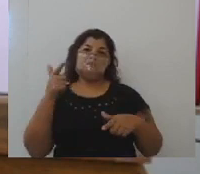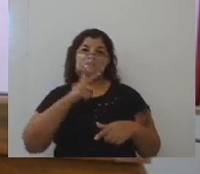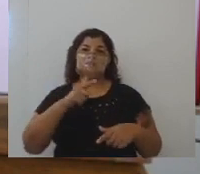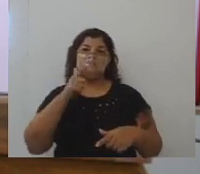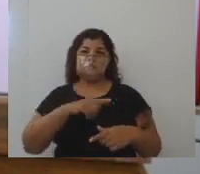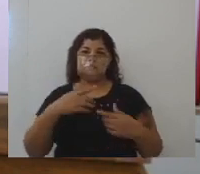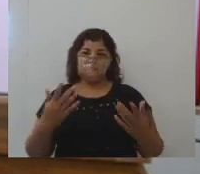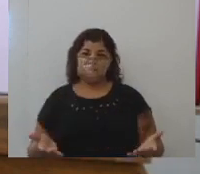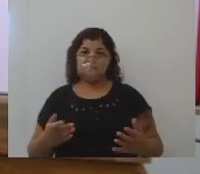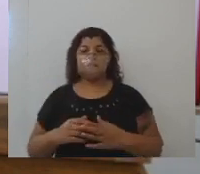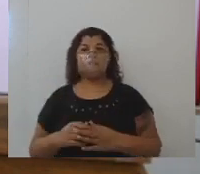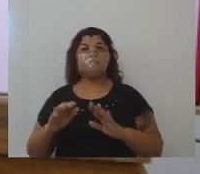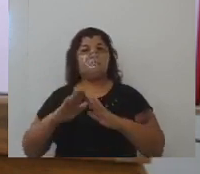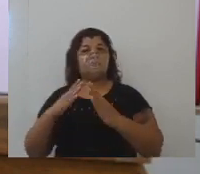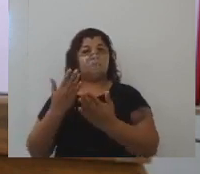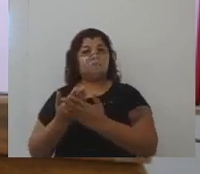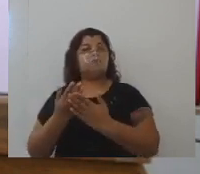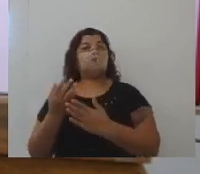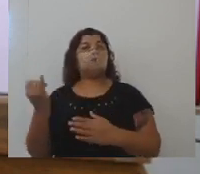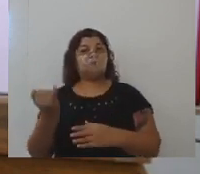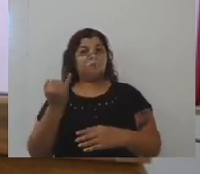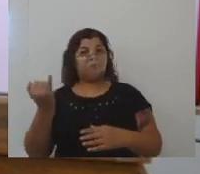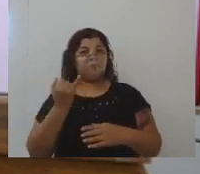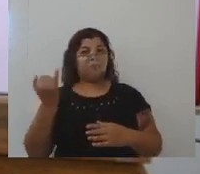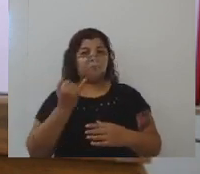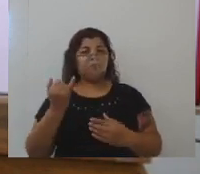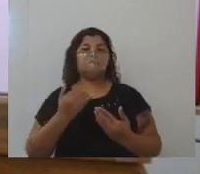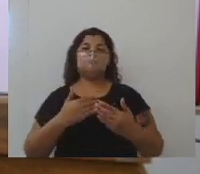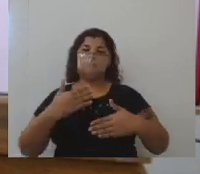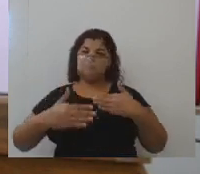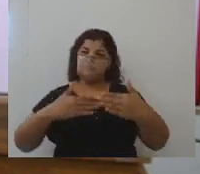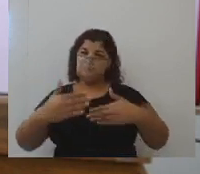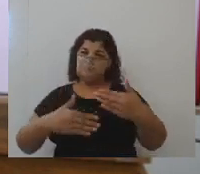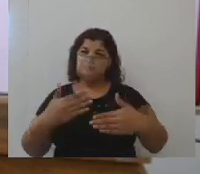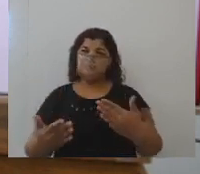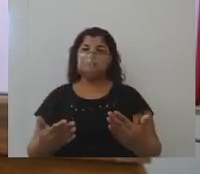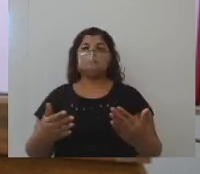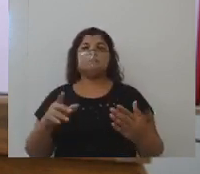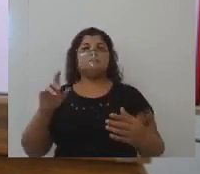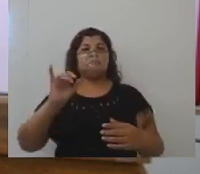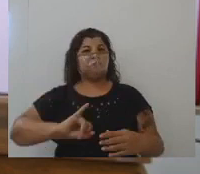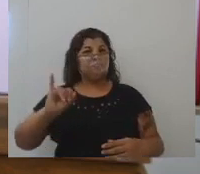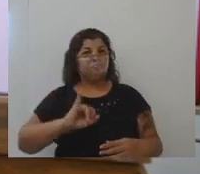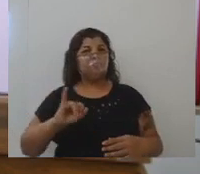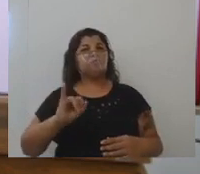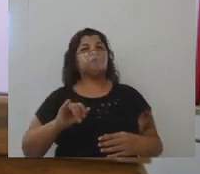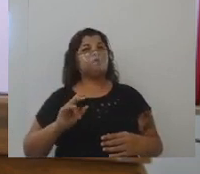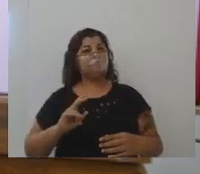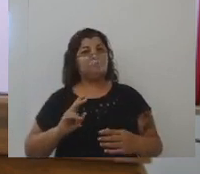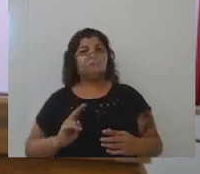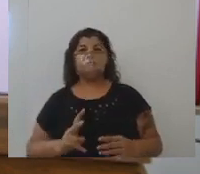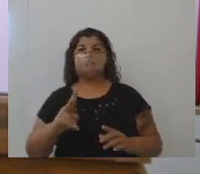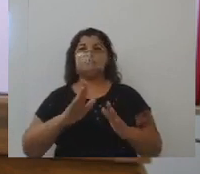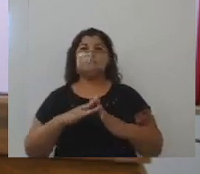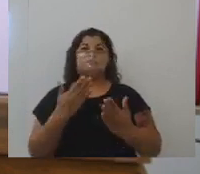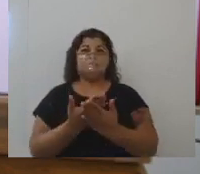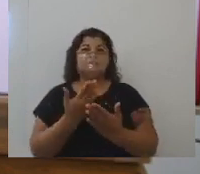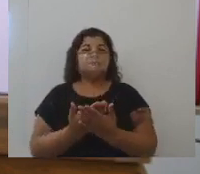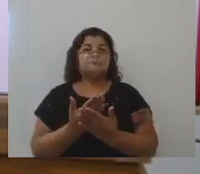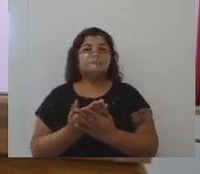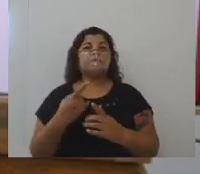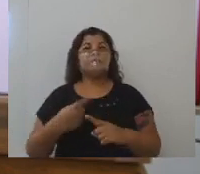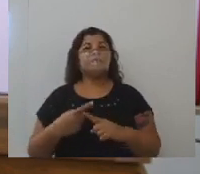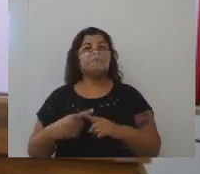que a escola não é uma etapa importante para que a gente possa passar. Muito pelo contrário, a gente precisa passar pela escola, porque é